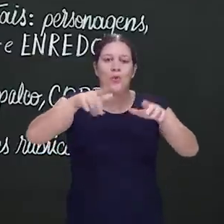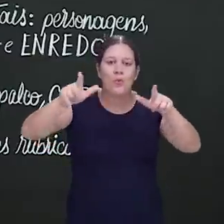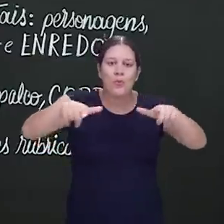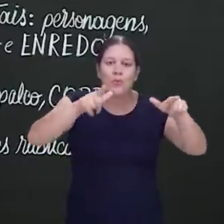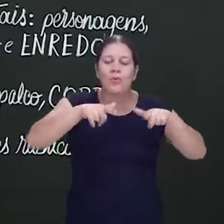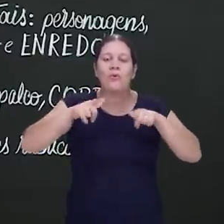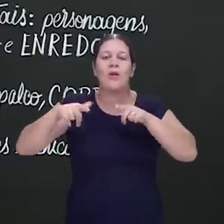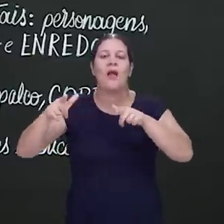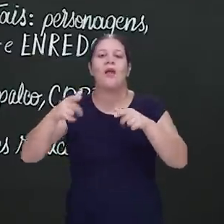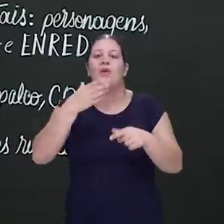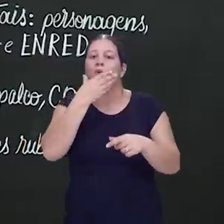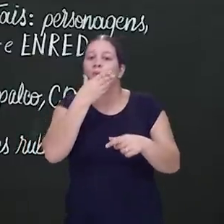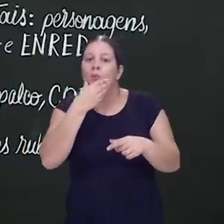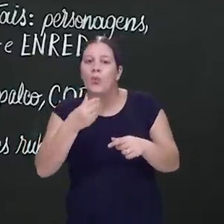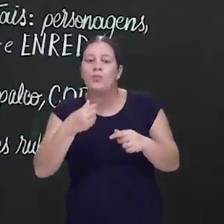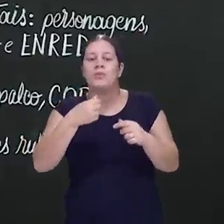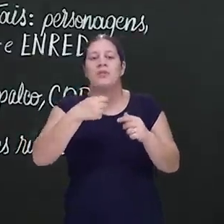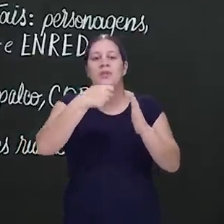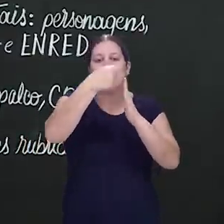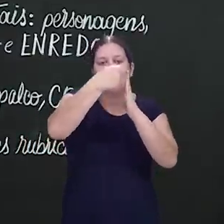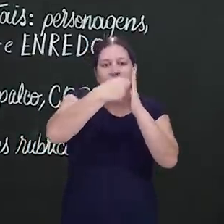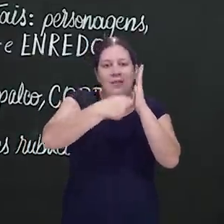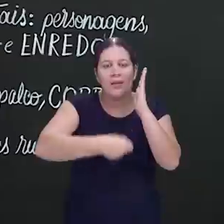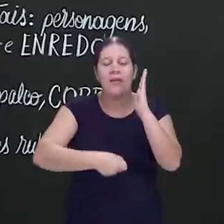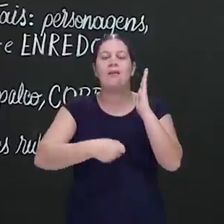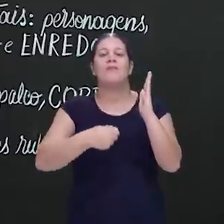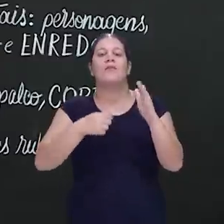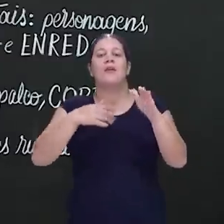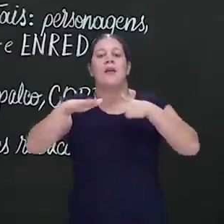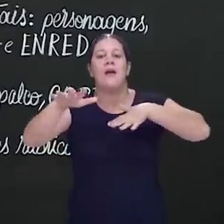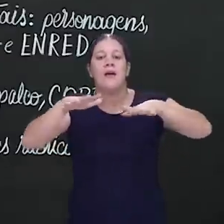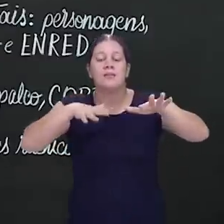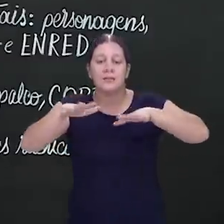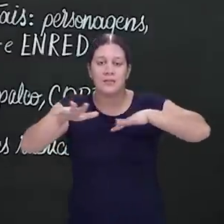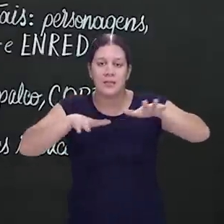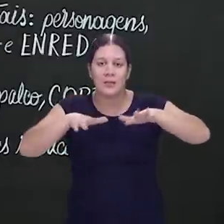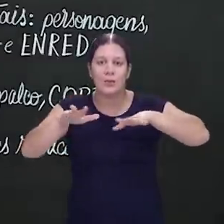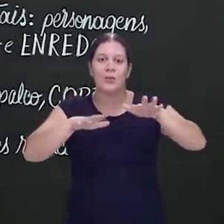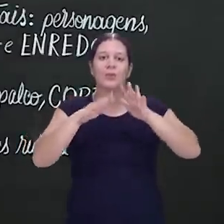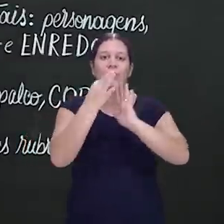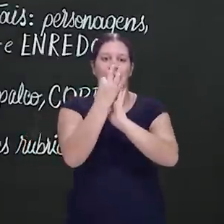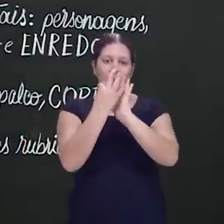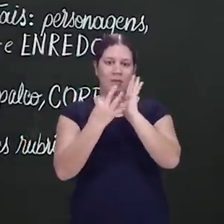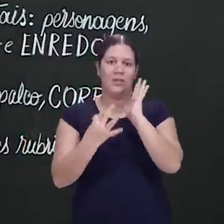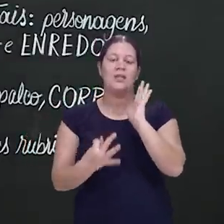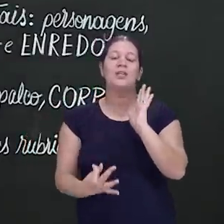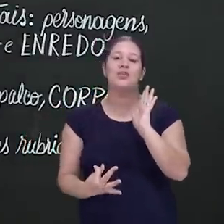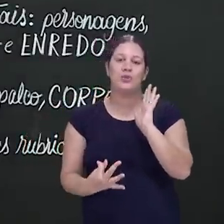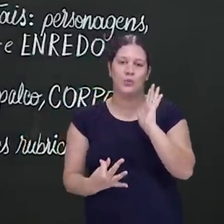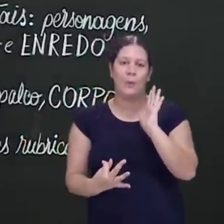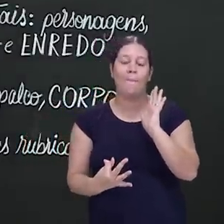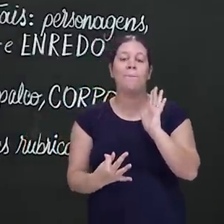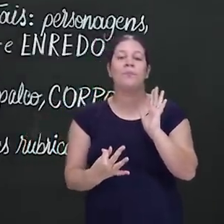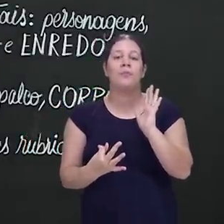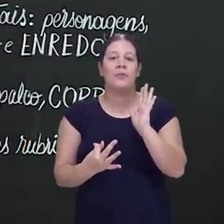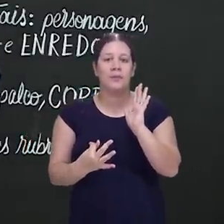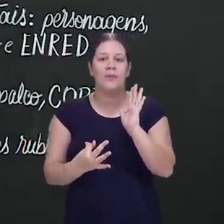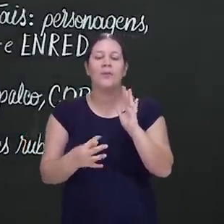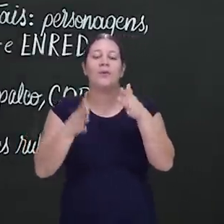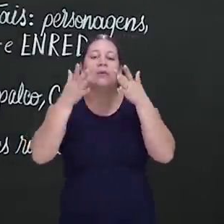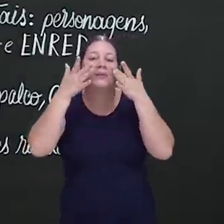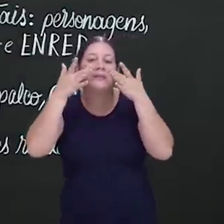texto dramático, lembrando que o texto dramático é o texto da ação, da encenação, um texto dramático, o autor desse texto a gente chama